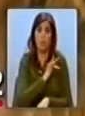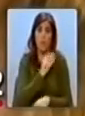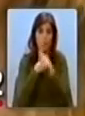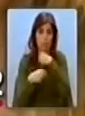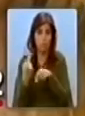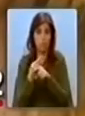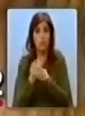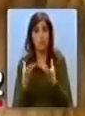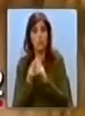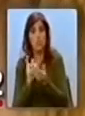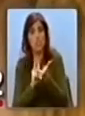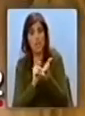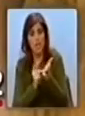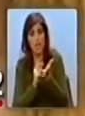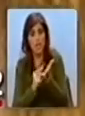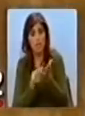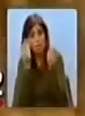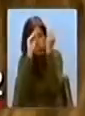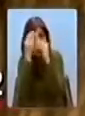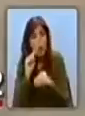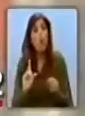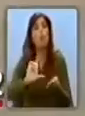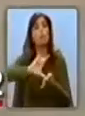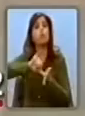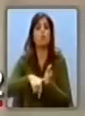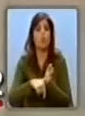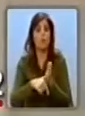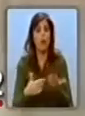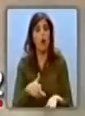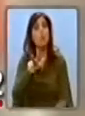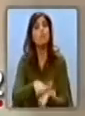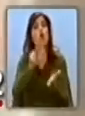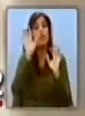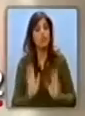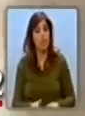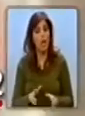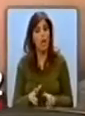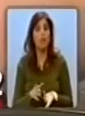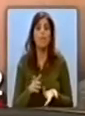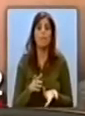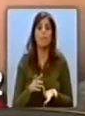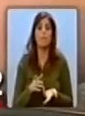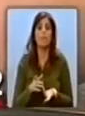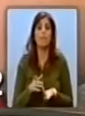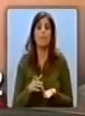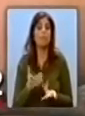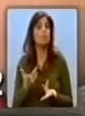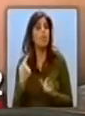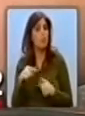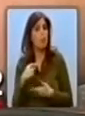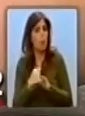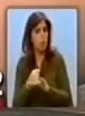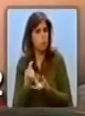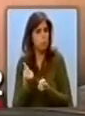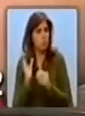de Engenharia e deram corpo ao projeto, entretanto já patenteado e com um potencial financeiramente promissor.